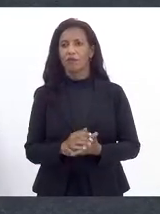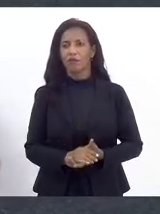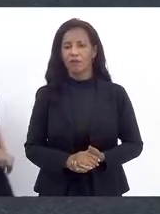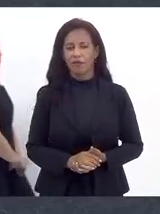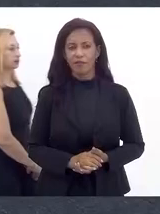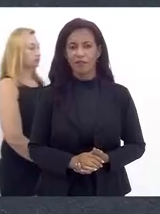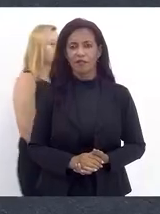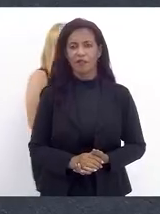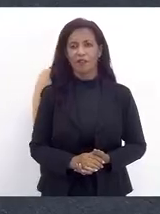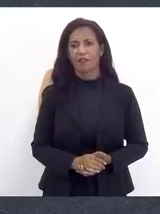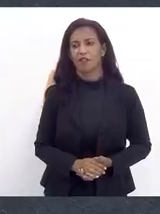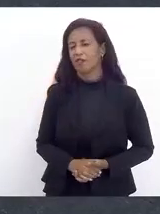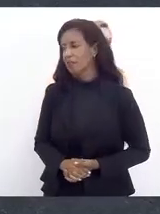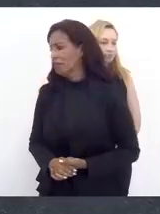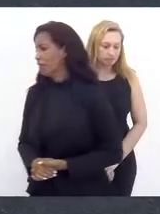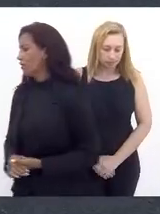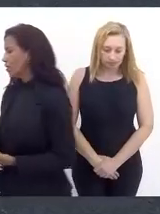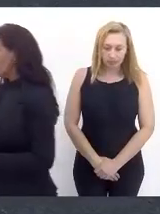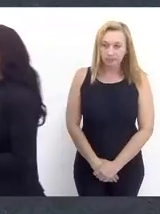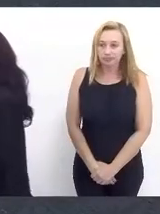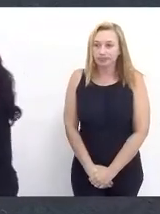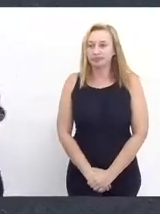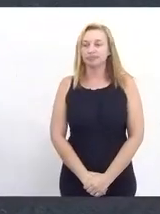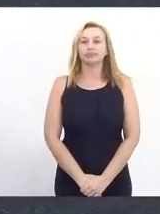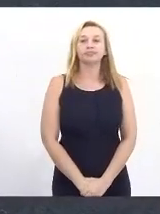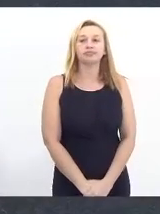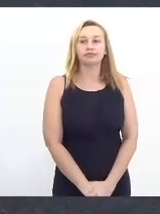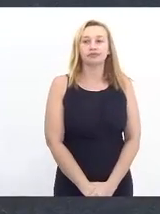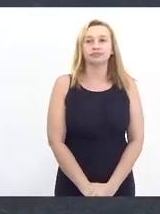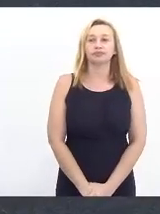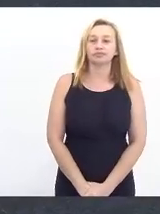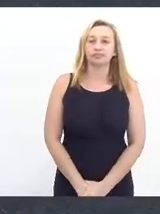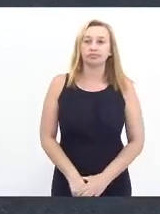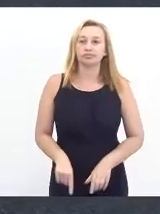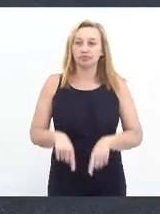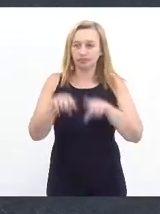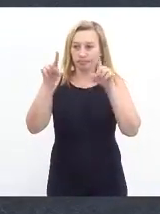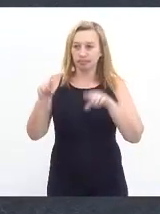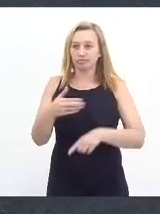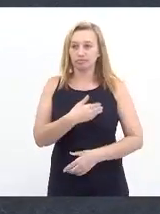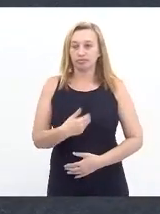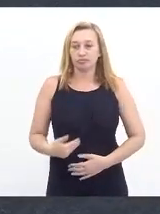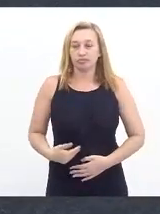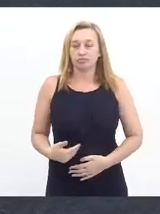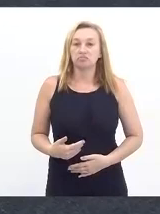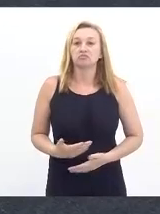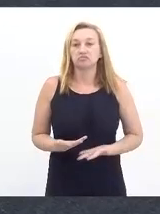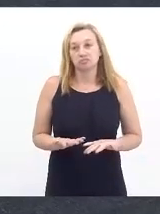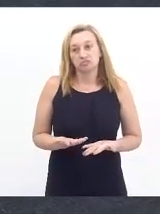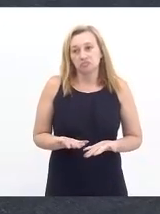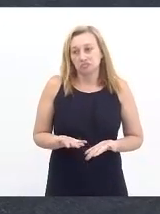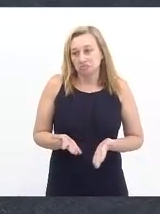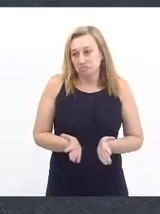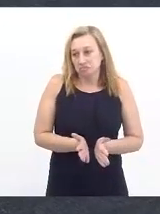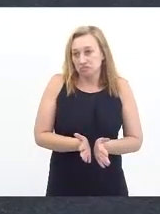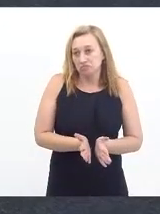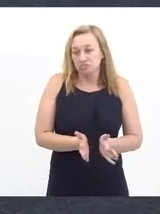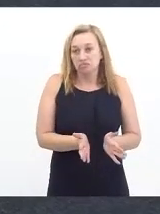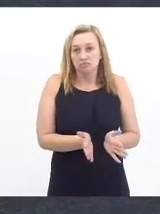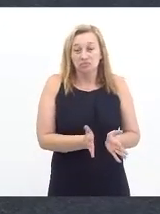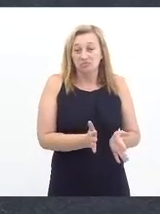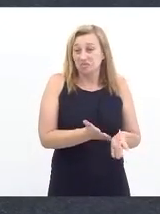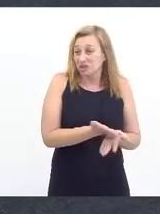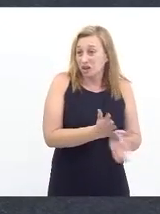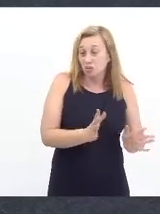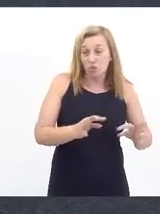verdade, segunda mão, as OS ficando milionária e o funcionário público da saúde esmagado. Acabaram com a ZERJ, acabaram com